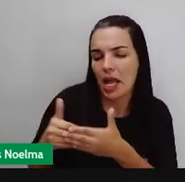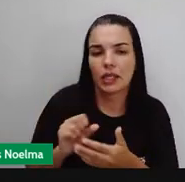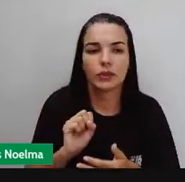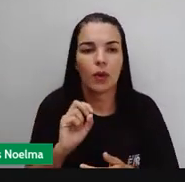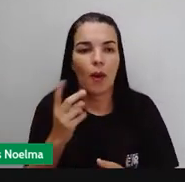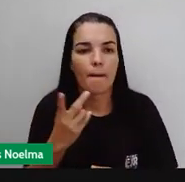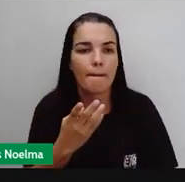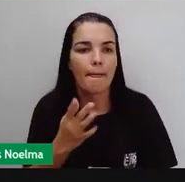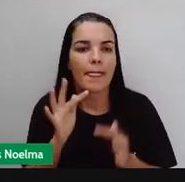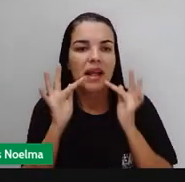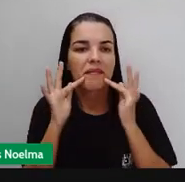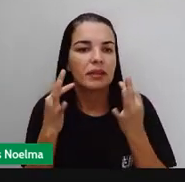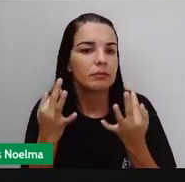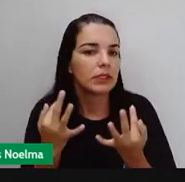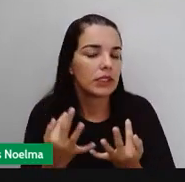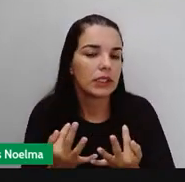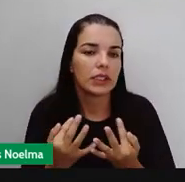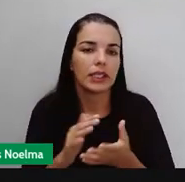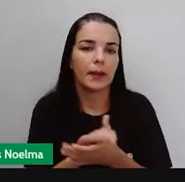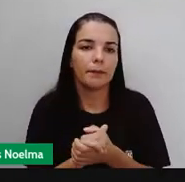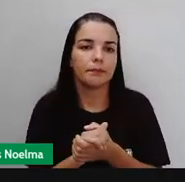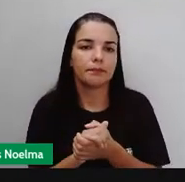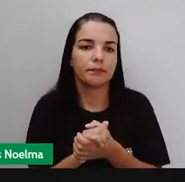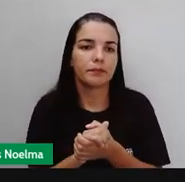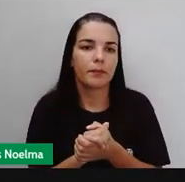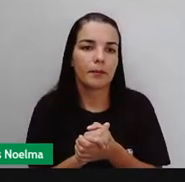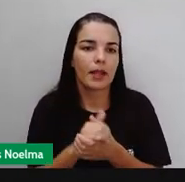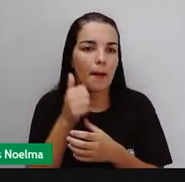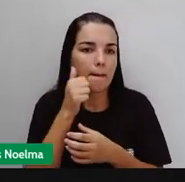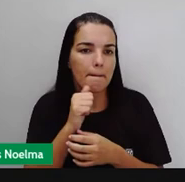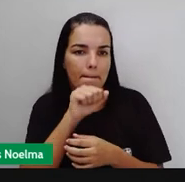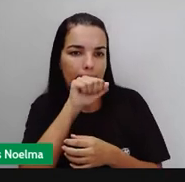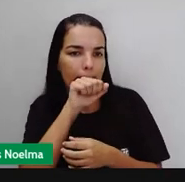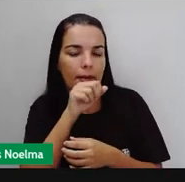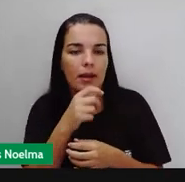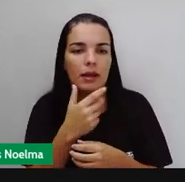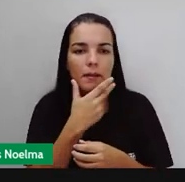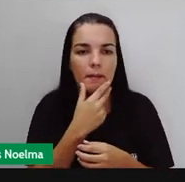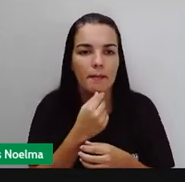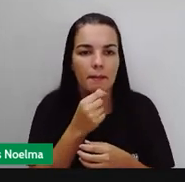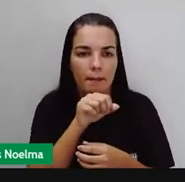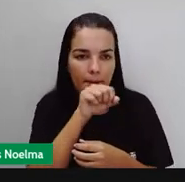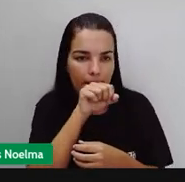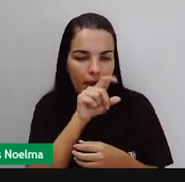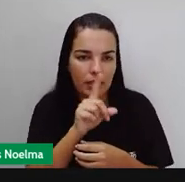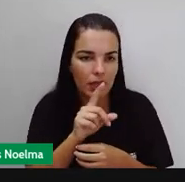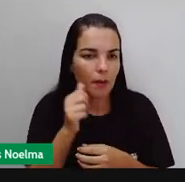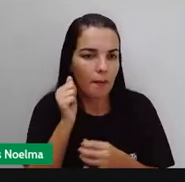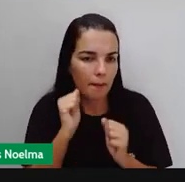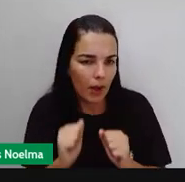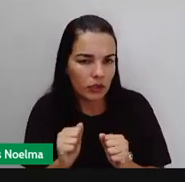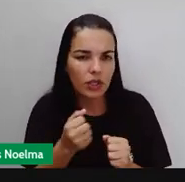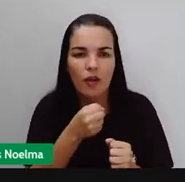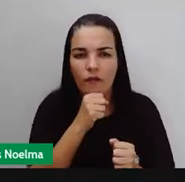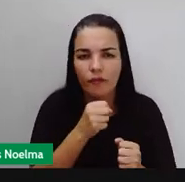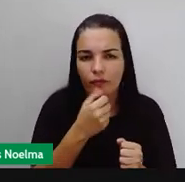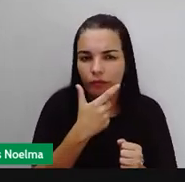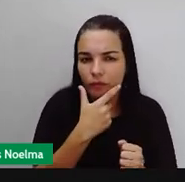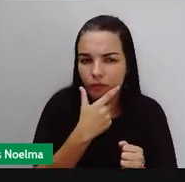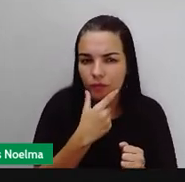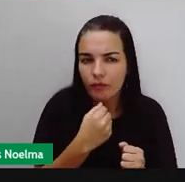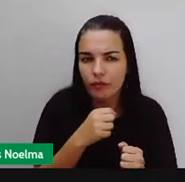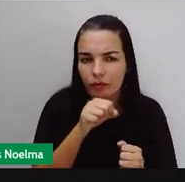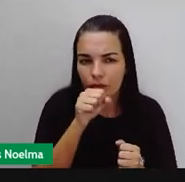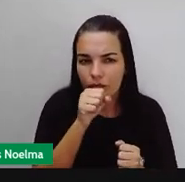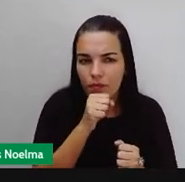parente, que não seja só a família pai, mãe e avós, mas pode ser um tio, um tia, um primo,